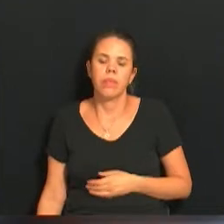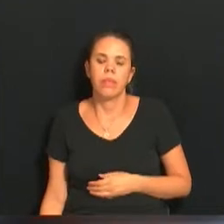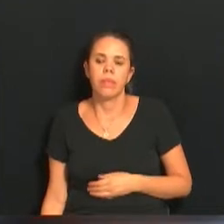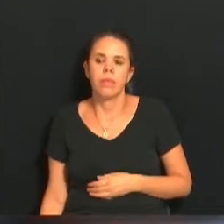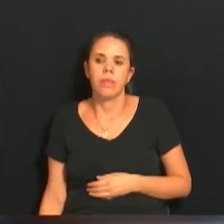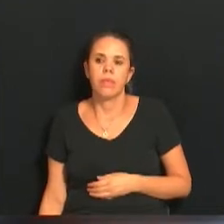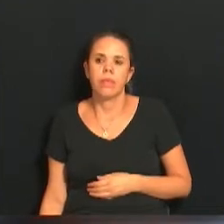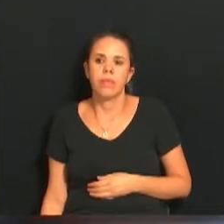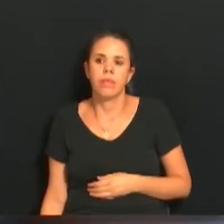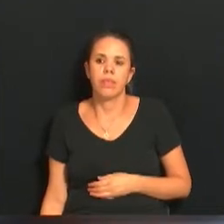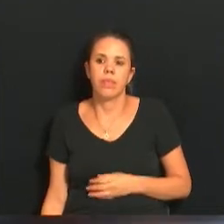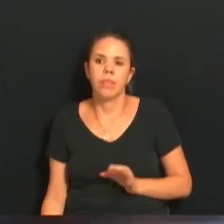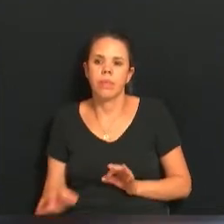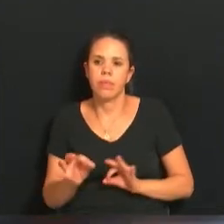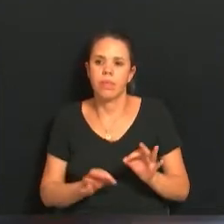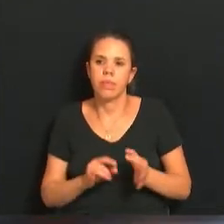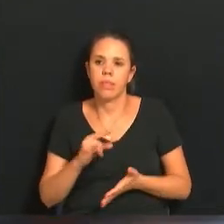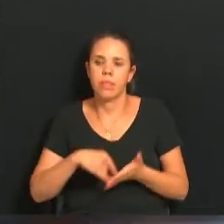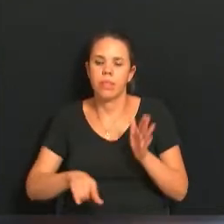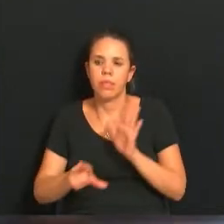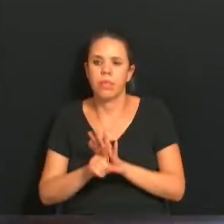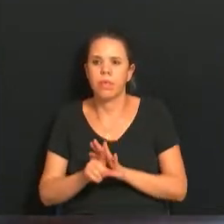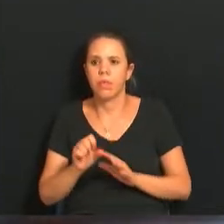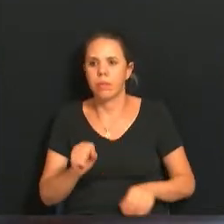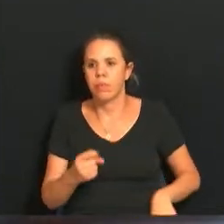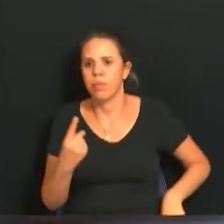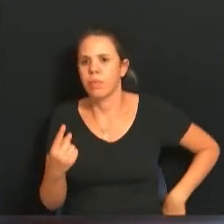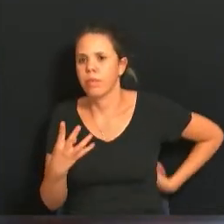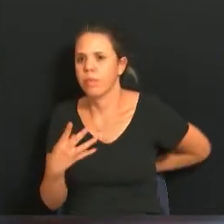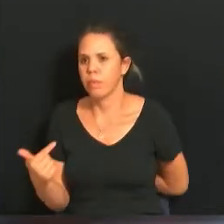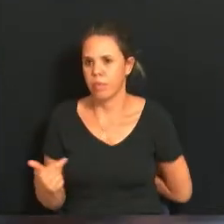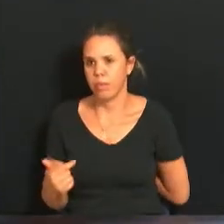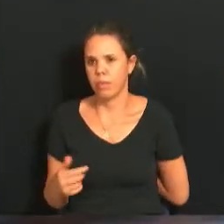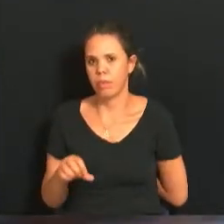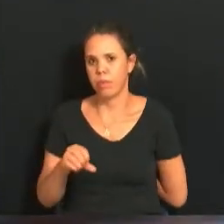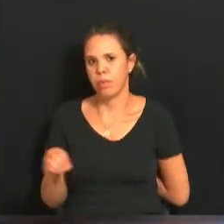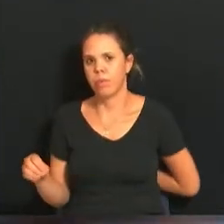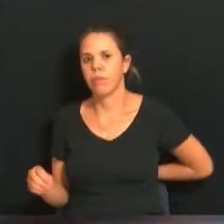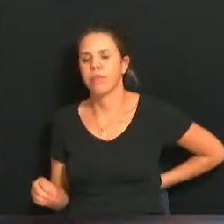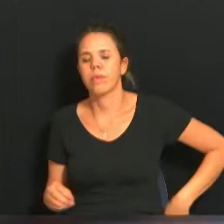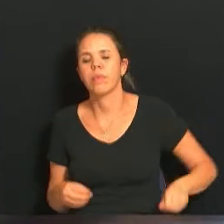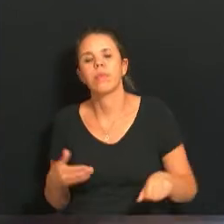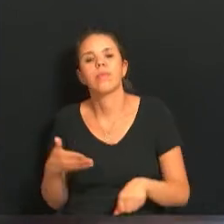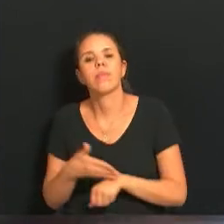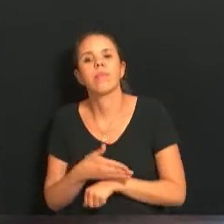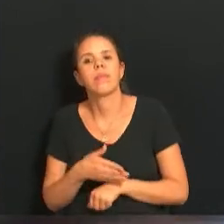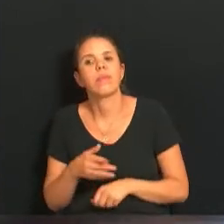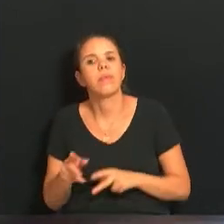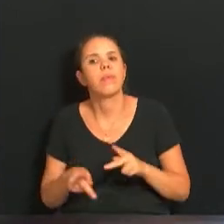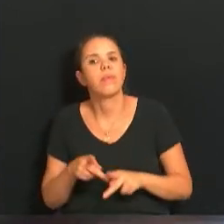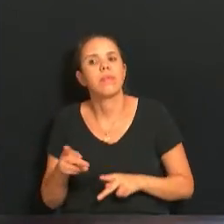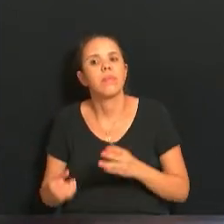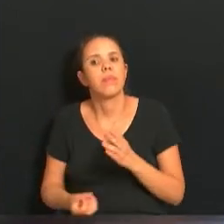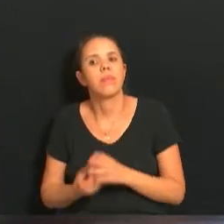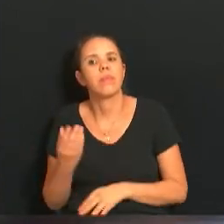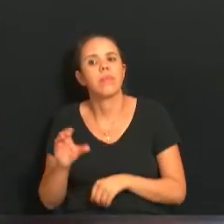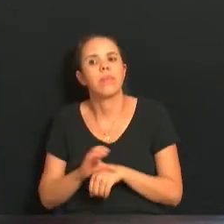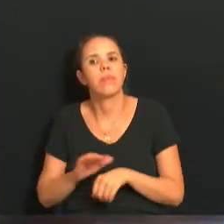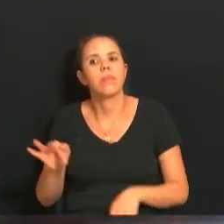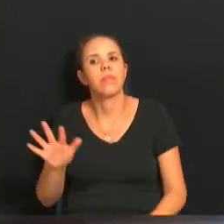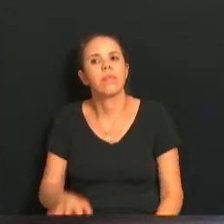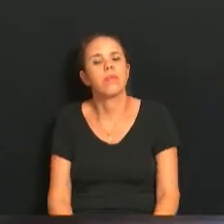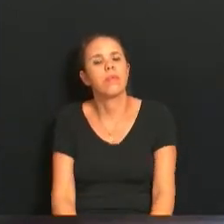foi regulamentado na Lei 8142 de 90, mas a participação da comunidade foi instituída na Constituição